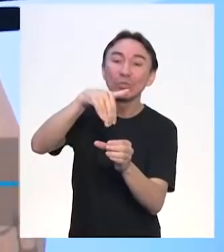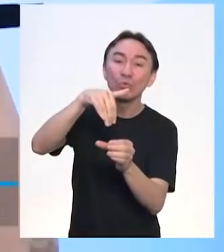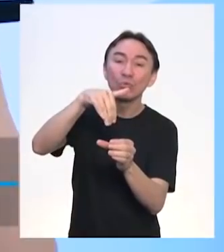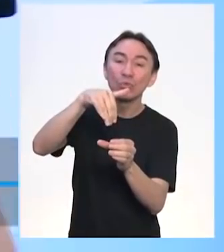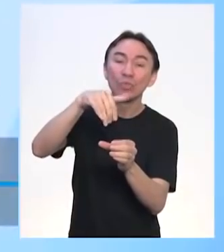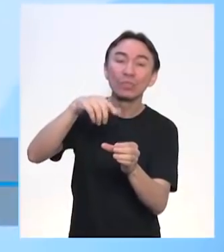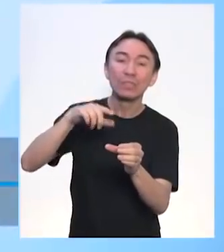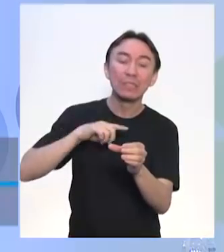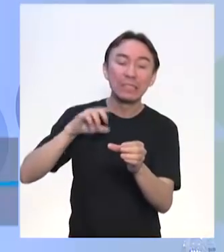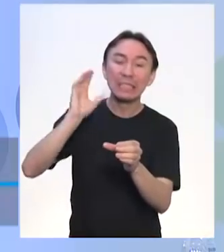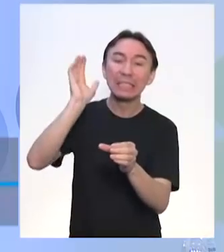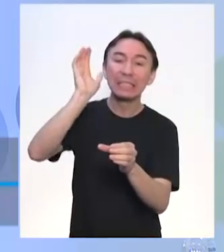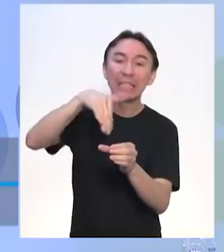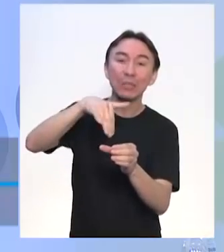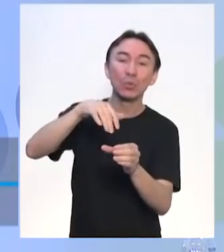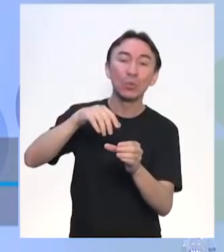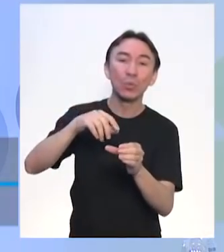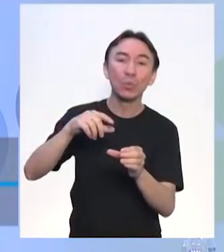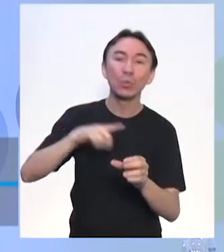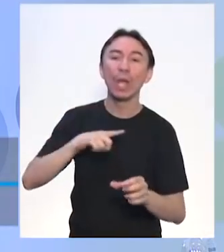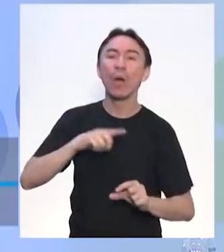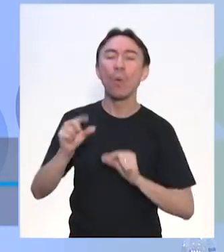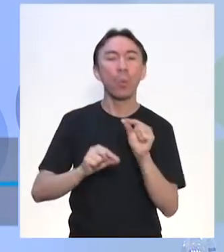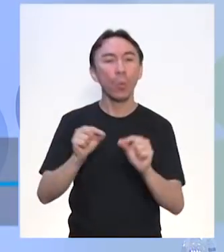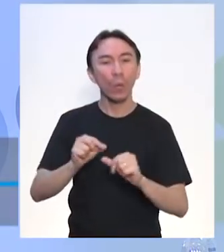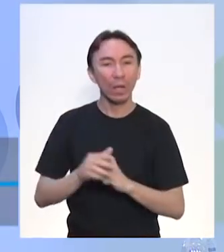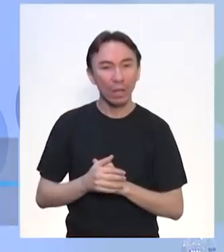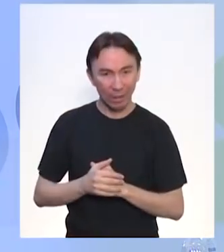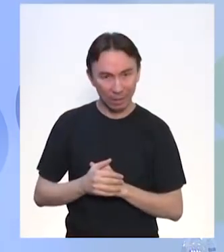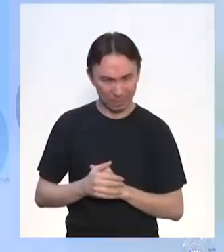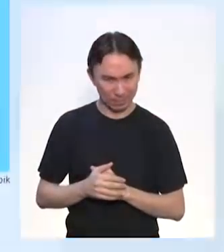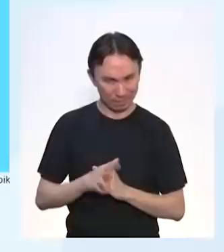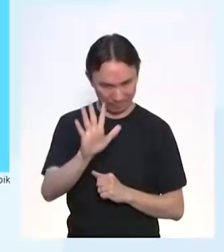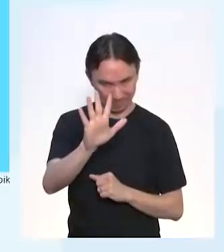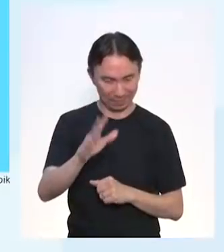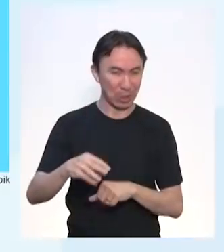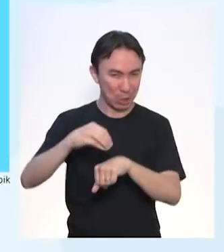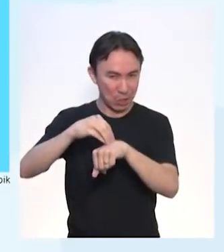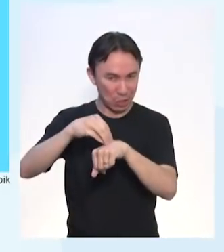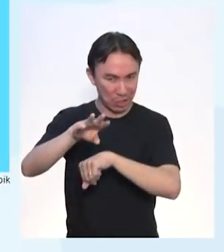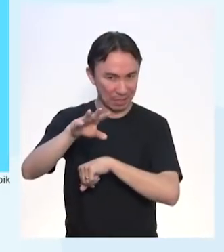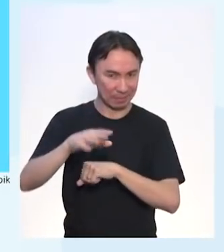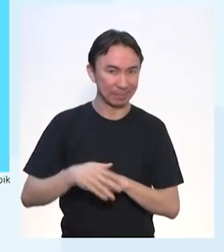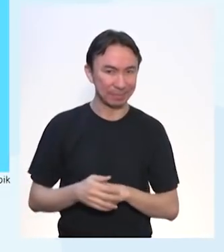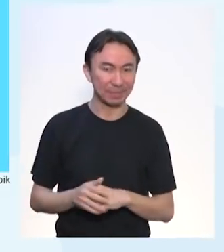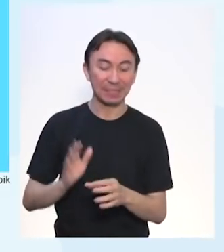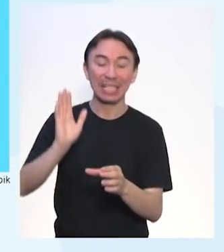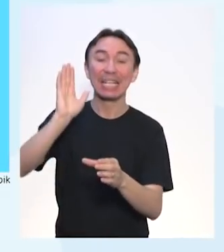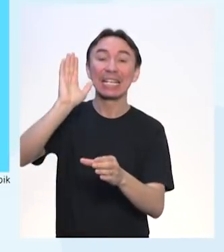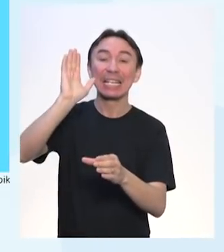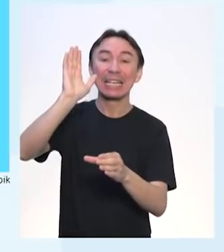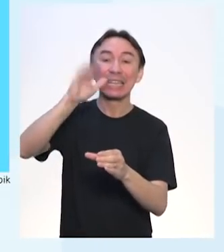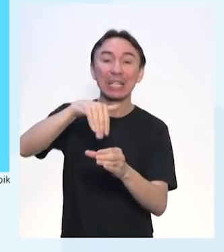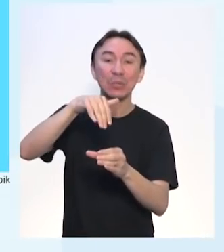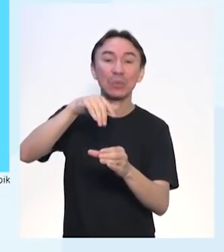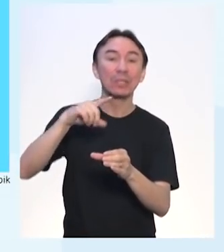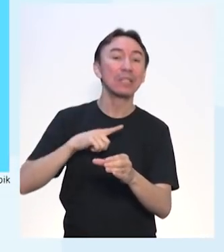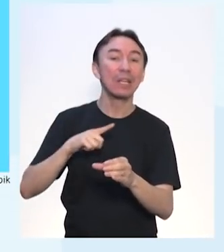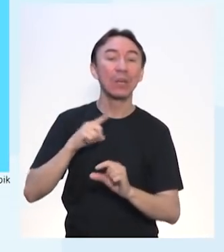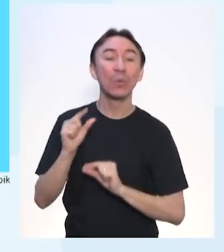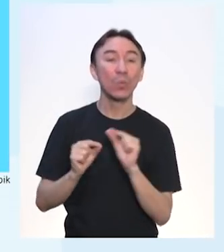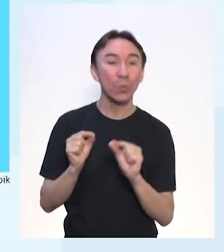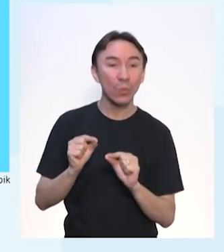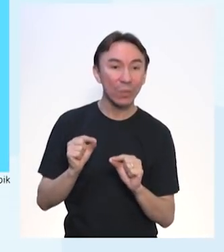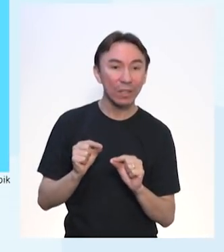chutar aleatoriamente, eu vou dar uma dica. A dica está aí na tela. Olha só, o que tem aqui dentro é a